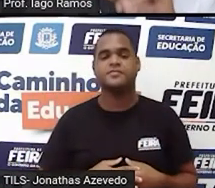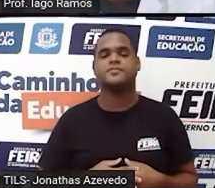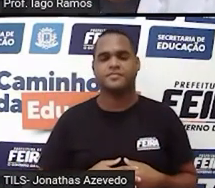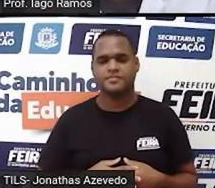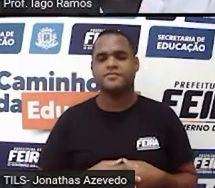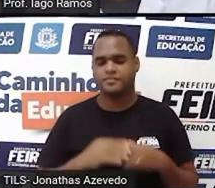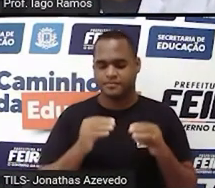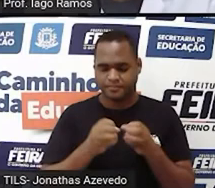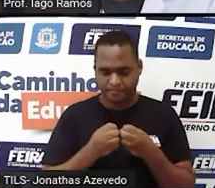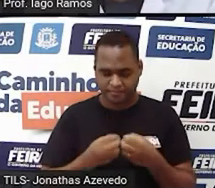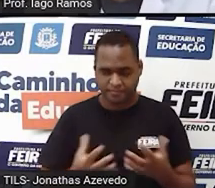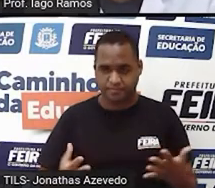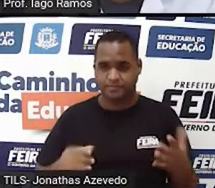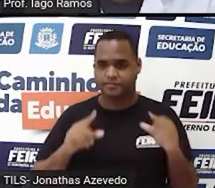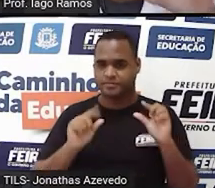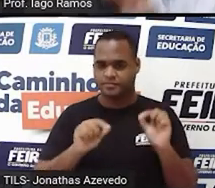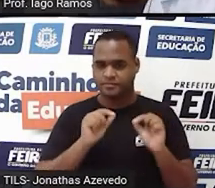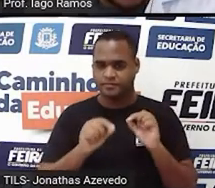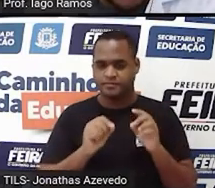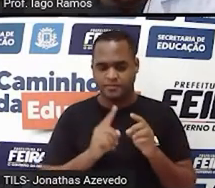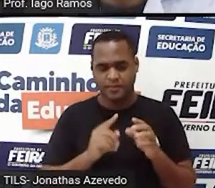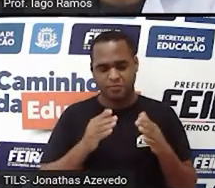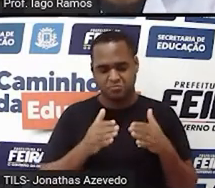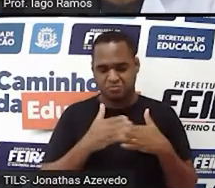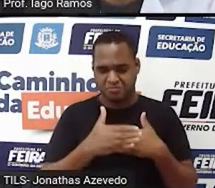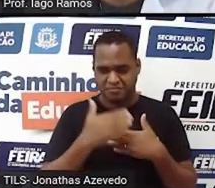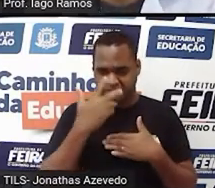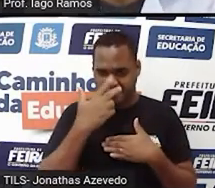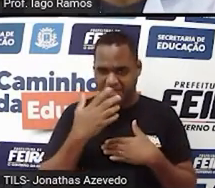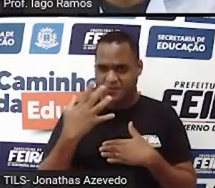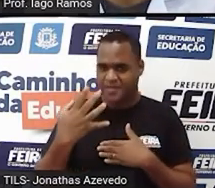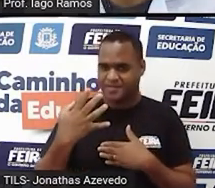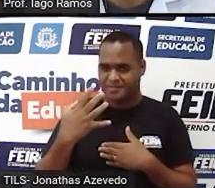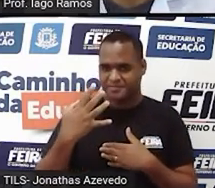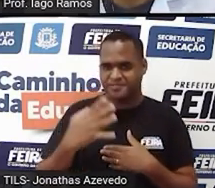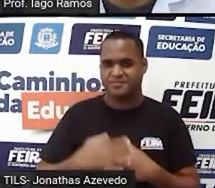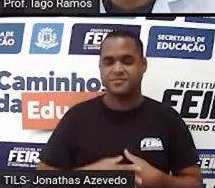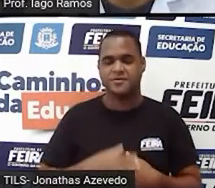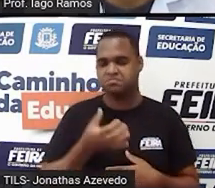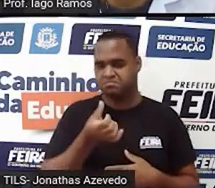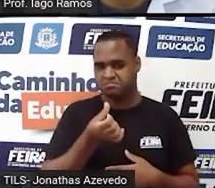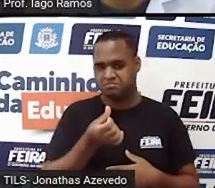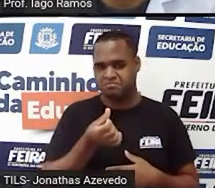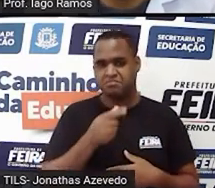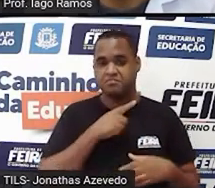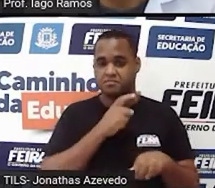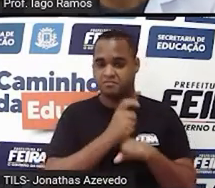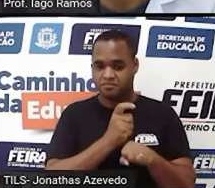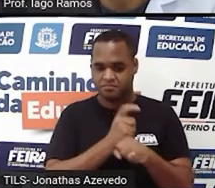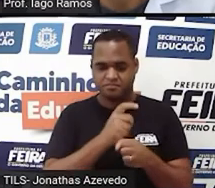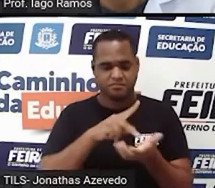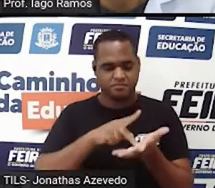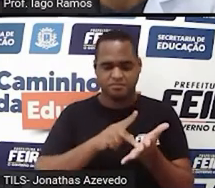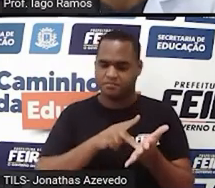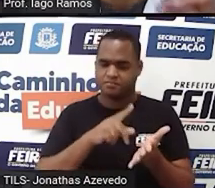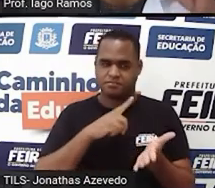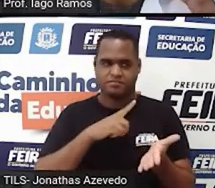babado né que tem um formato de um cubo né Okubo o sólido geométrico